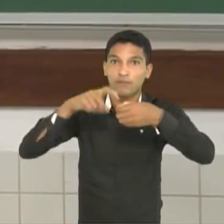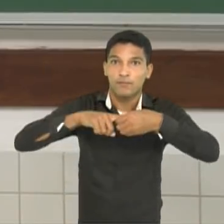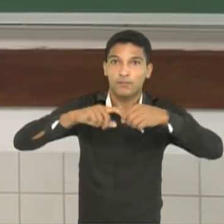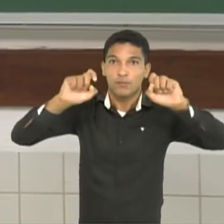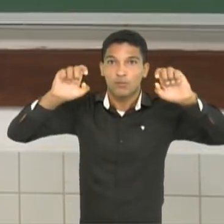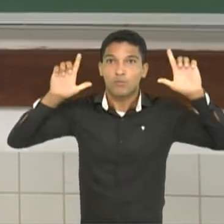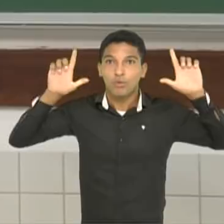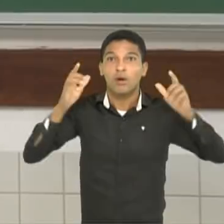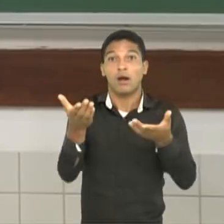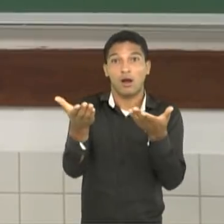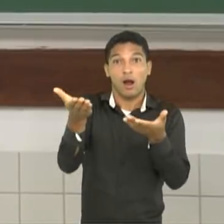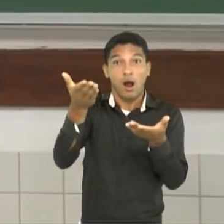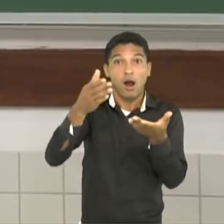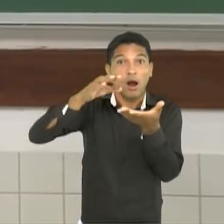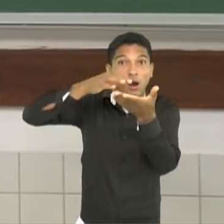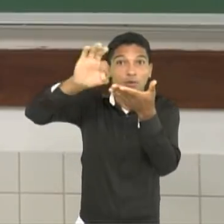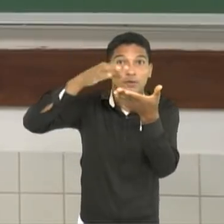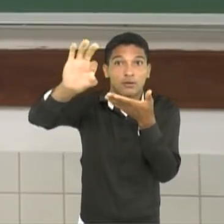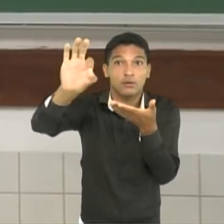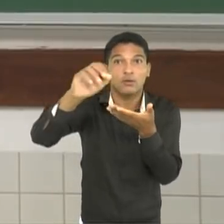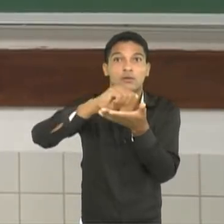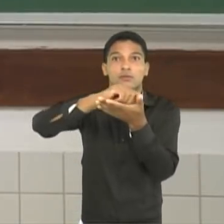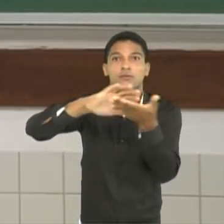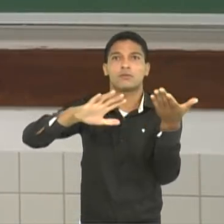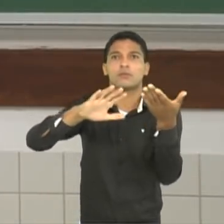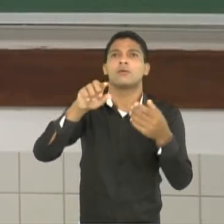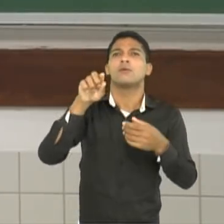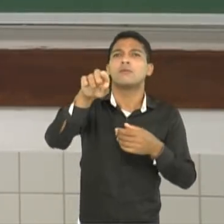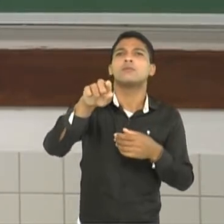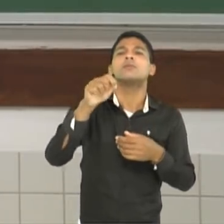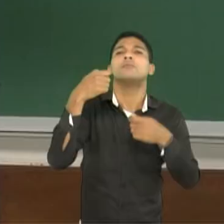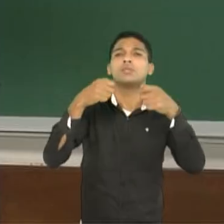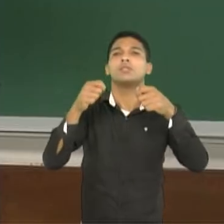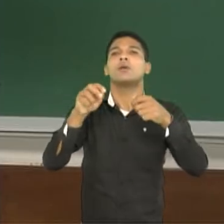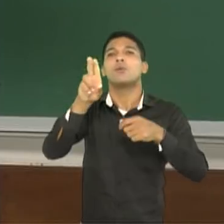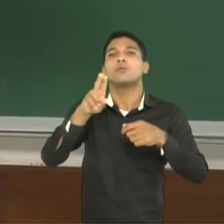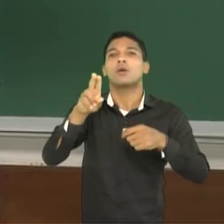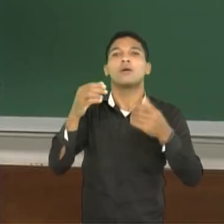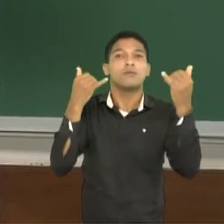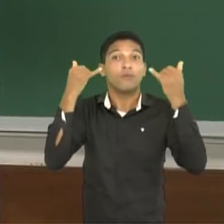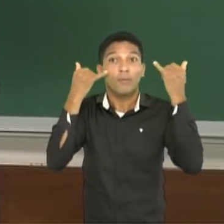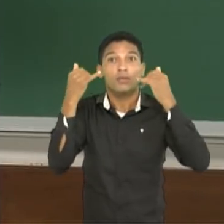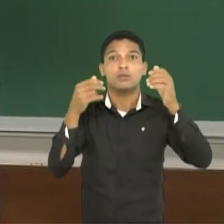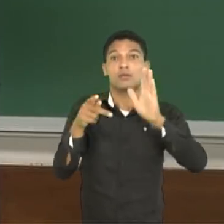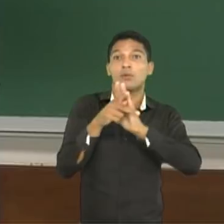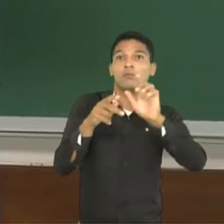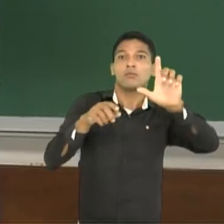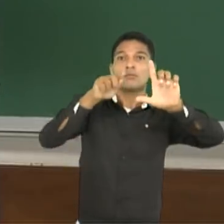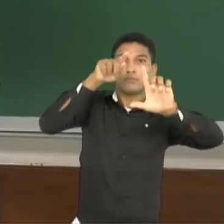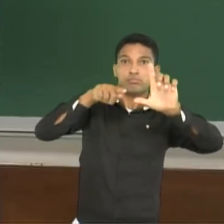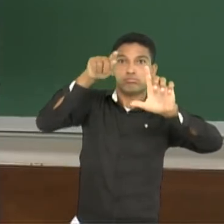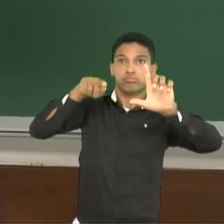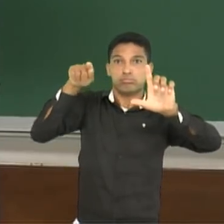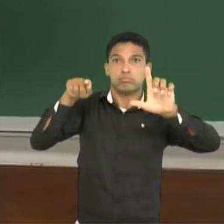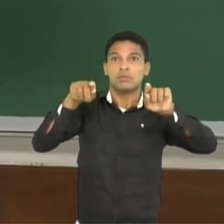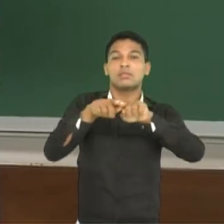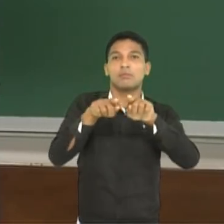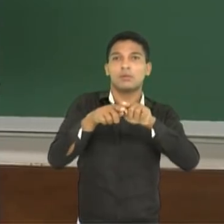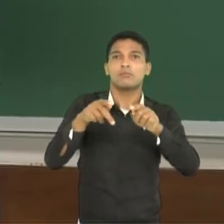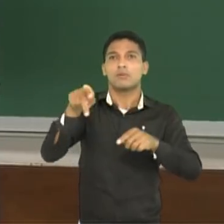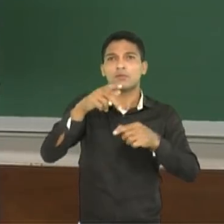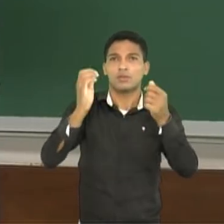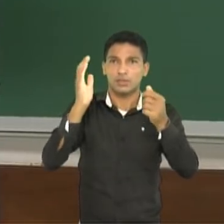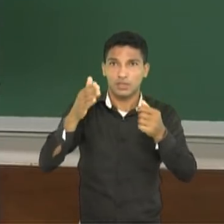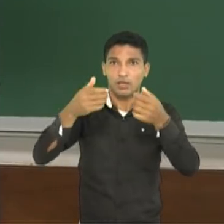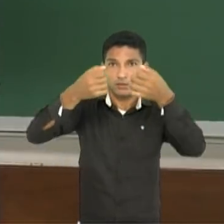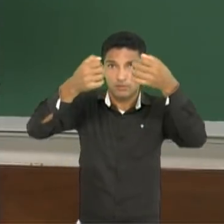Voltamos ali para a correção do exercício com vocês, que vocês tinham que utilizar o quê? As informações que a professora explicou até aqui, mais o que